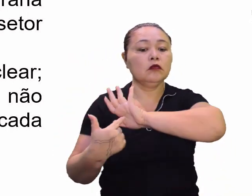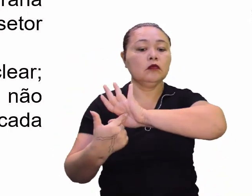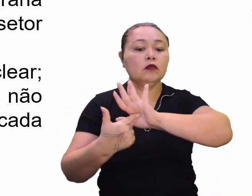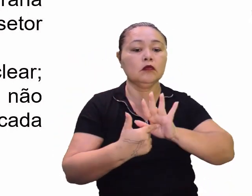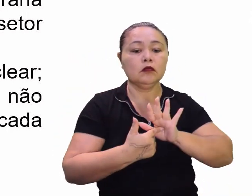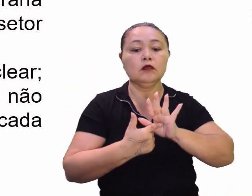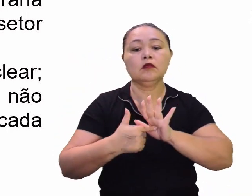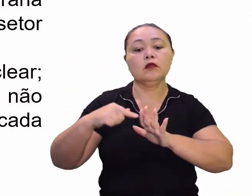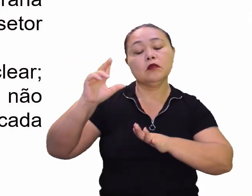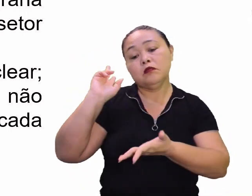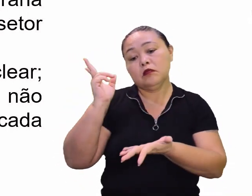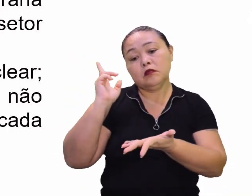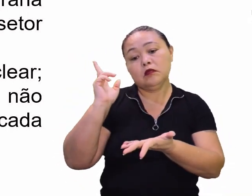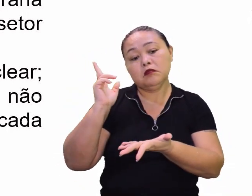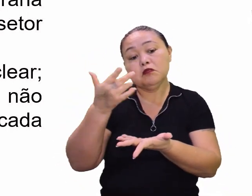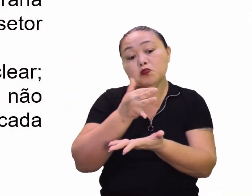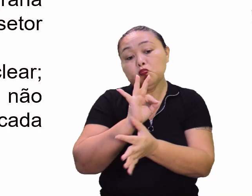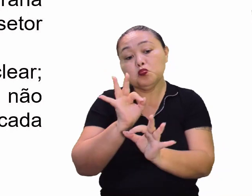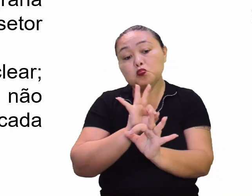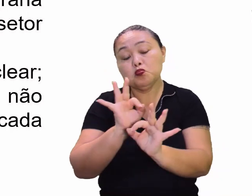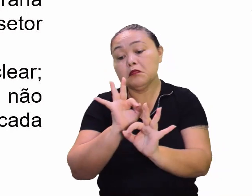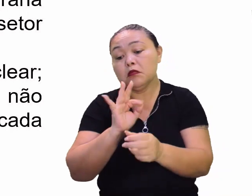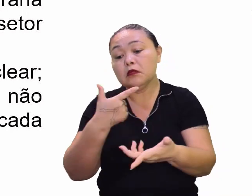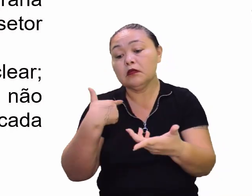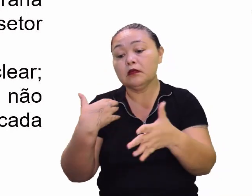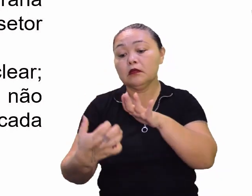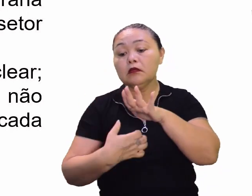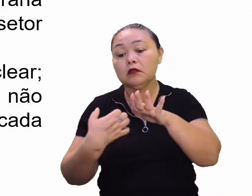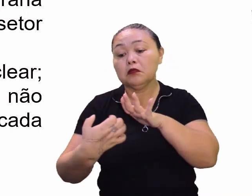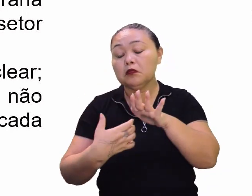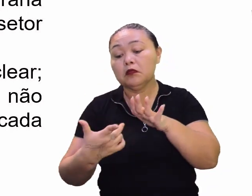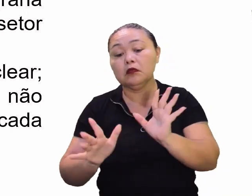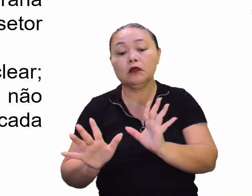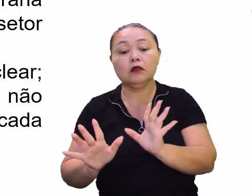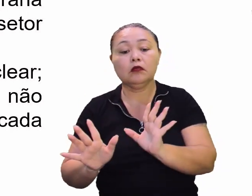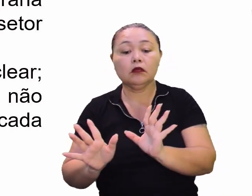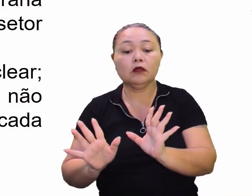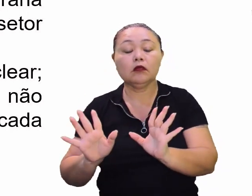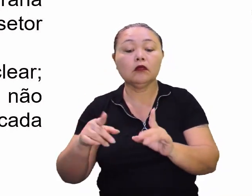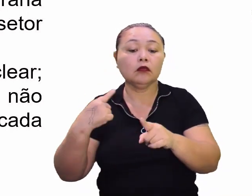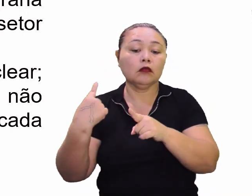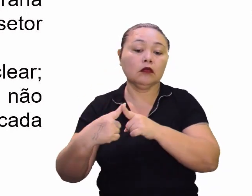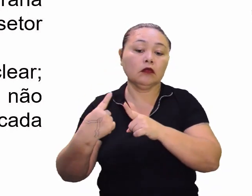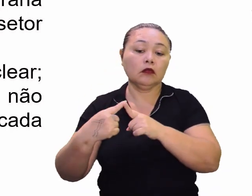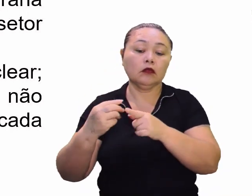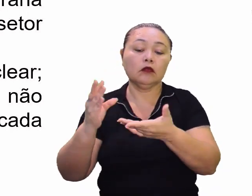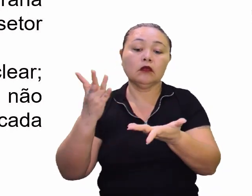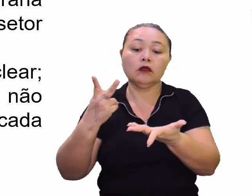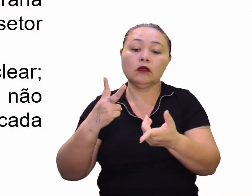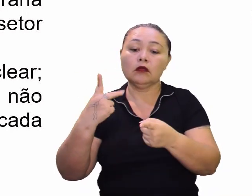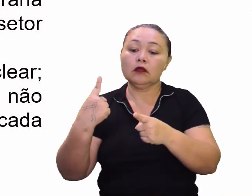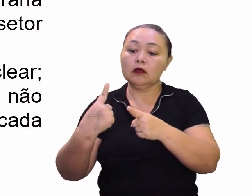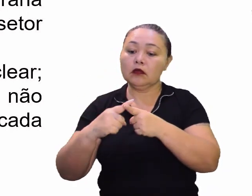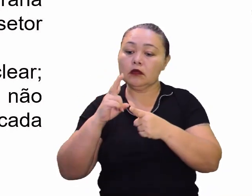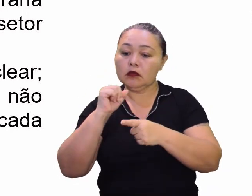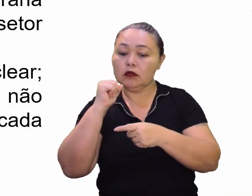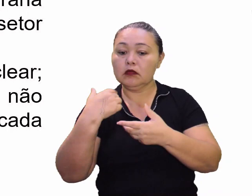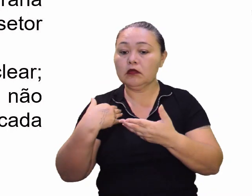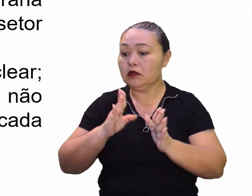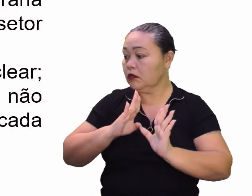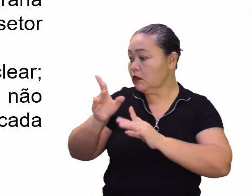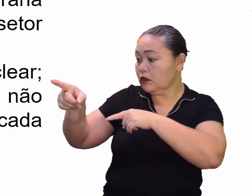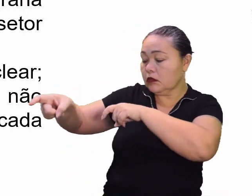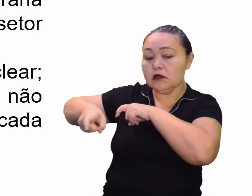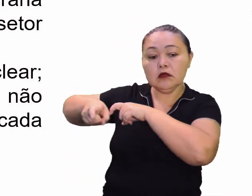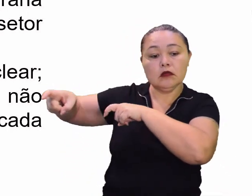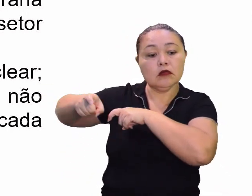uma baixa ou mesmo incipiente produção industrial, em virtude da forte base